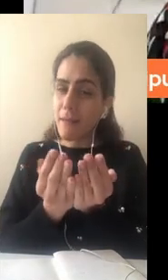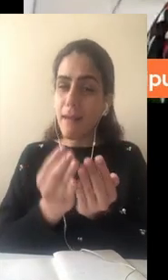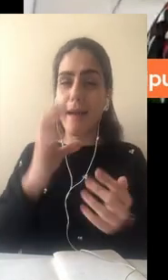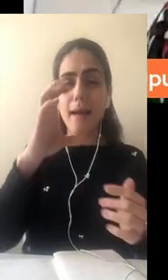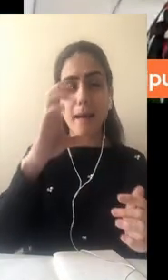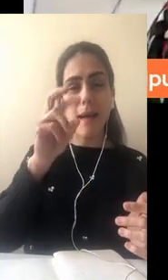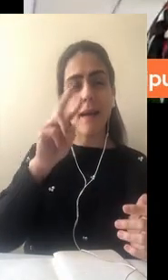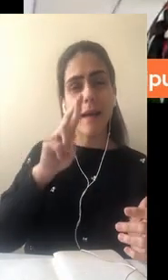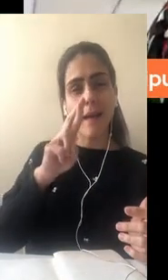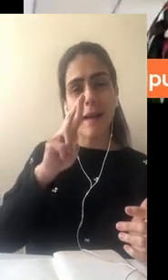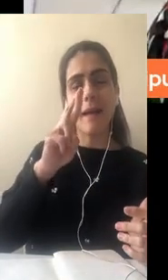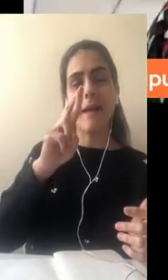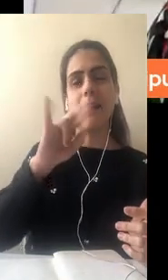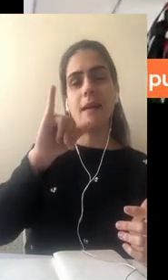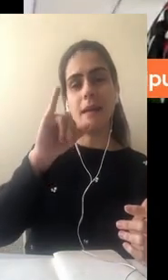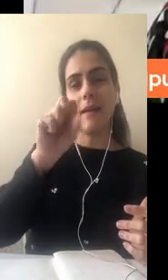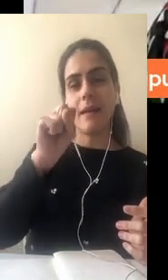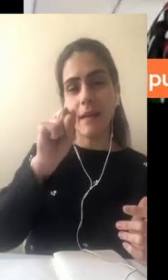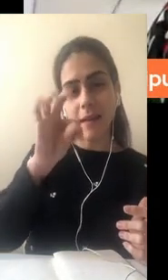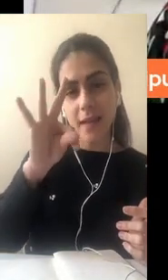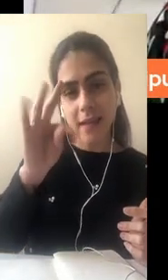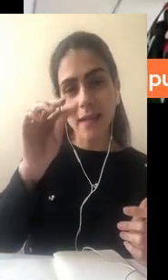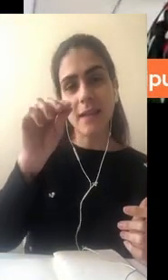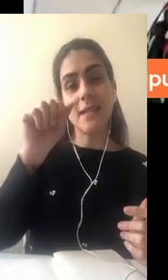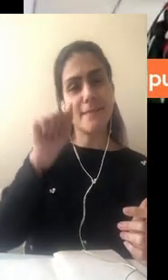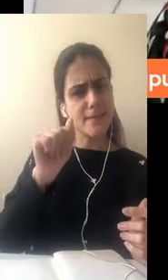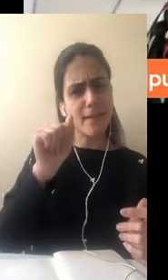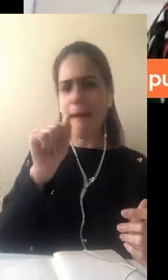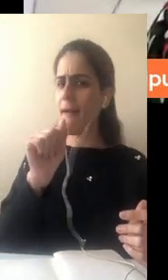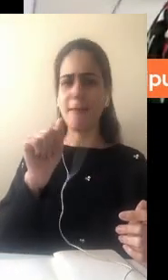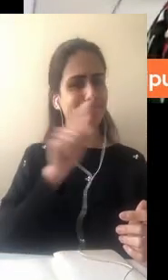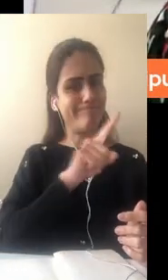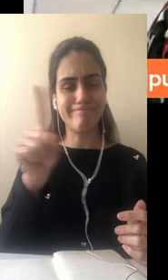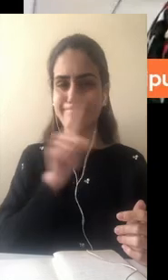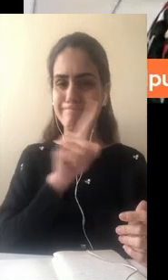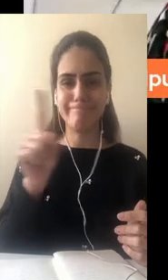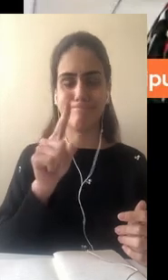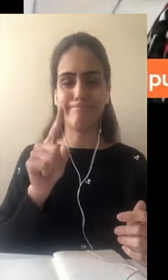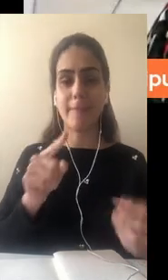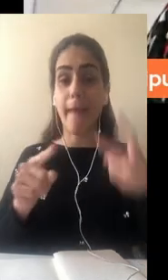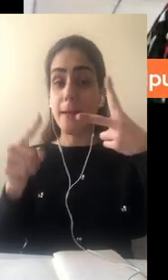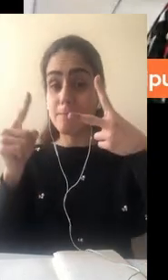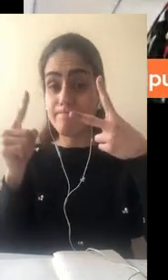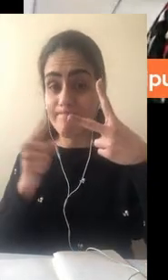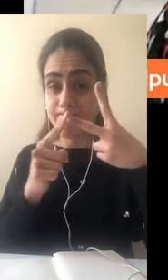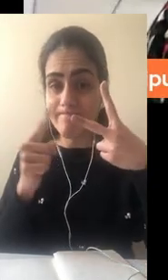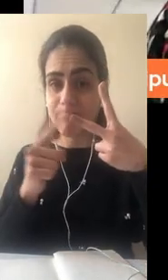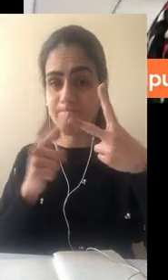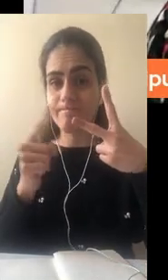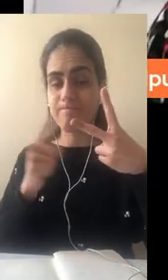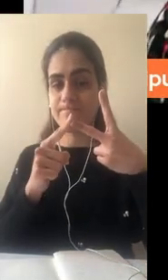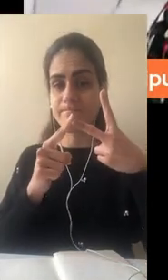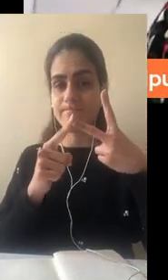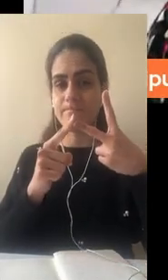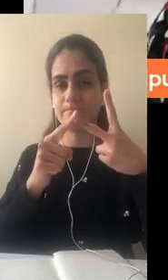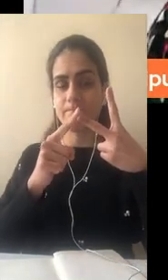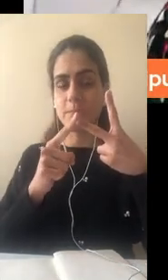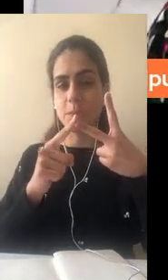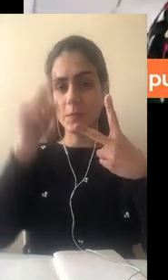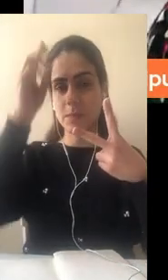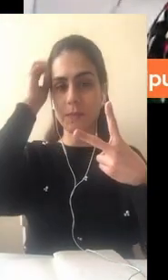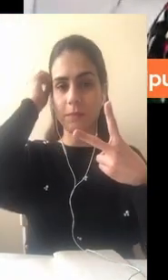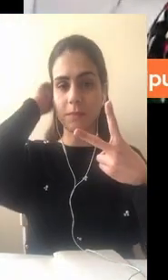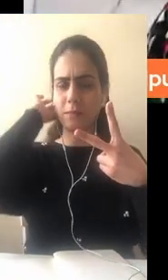disso. Segundo ponto, então, deixa eu ligar o ar aqui, que está calor aqui hoje. Segundo ponto é